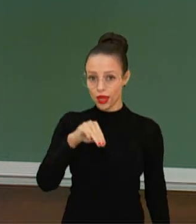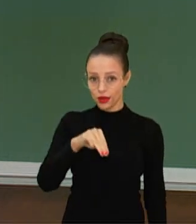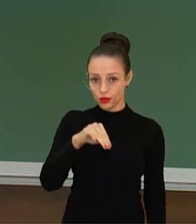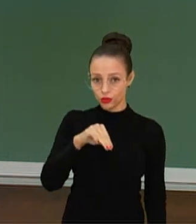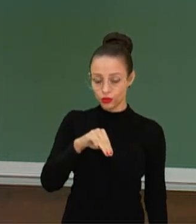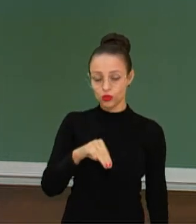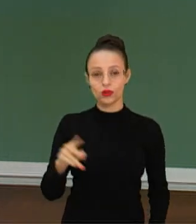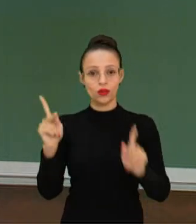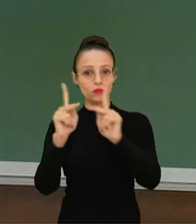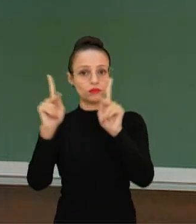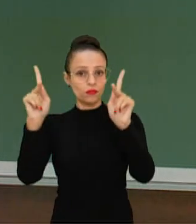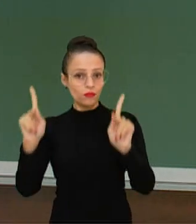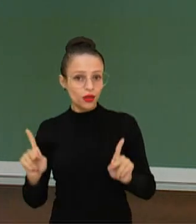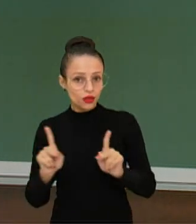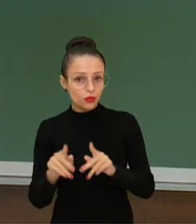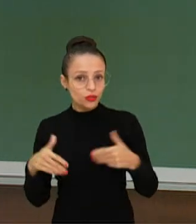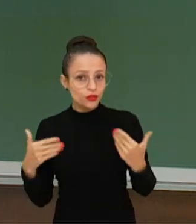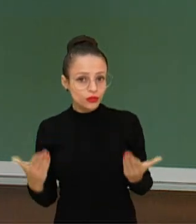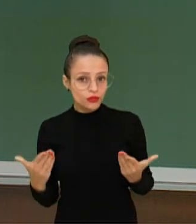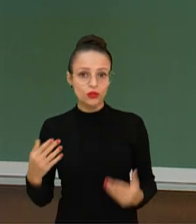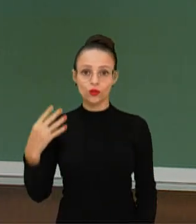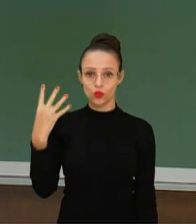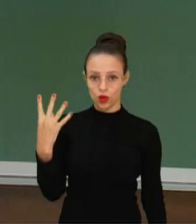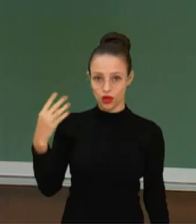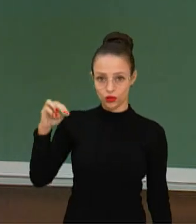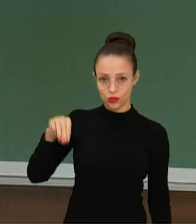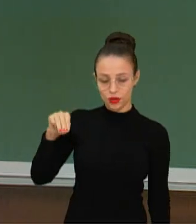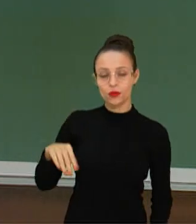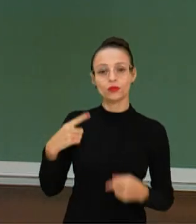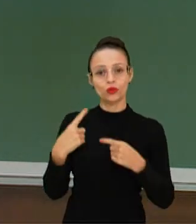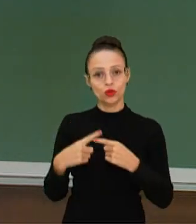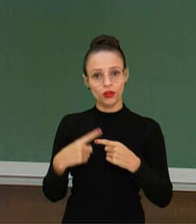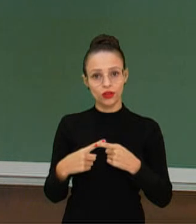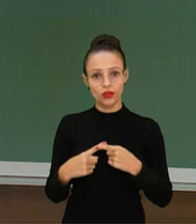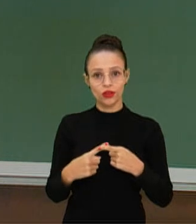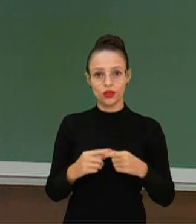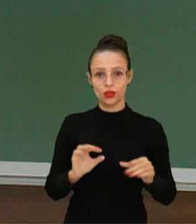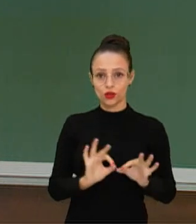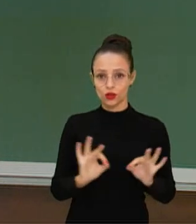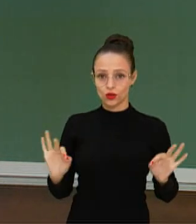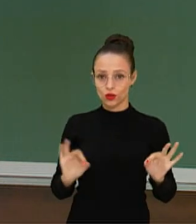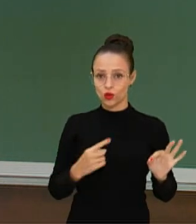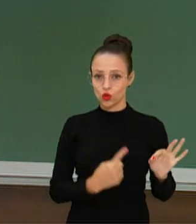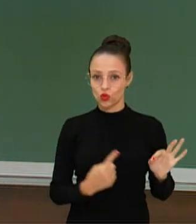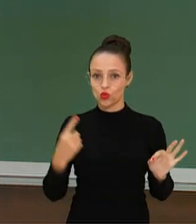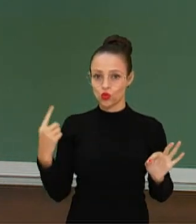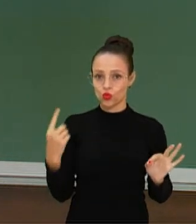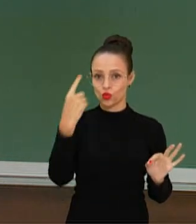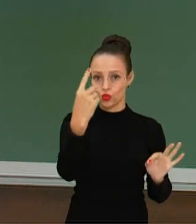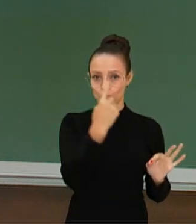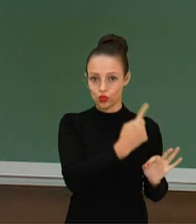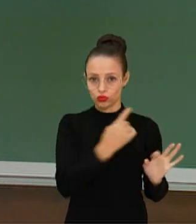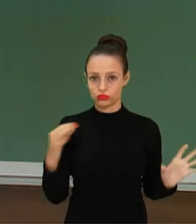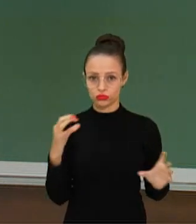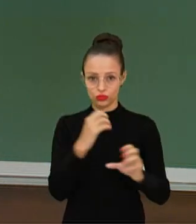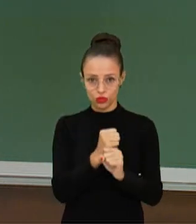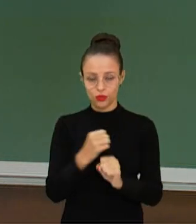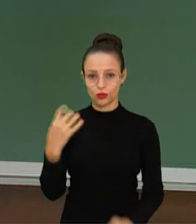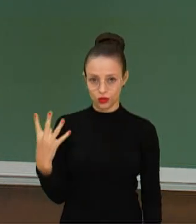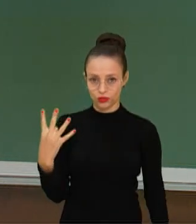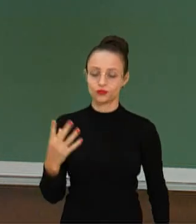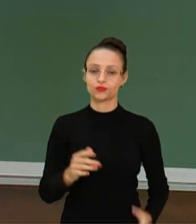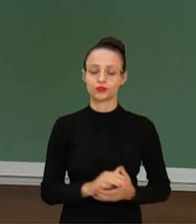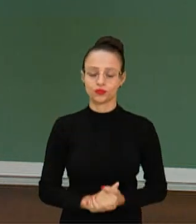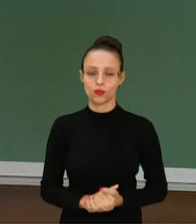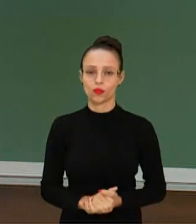lado, o perímetro vai ser 4 metros. Por quê? 1 mais 1 mais 1 mais 1. Fechou